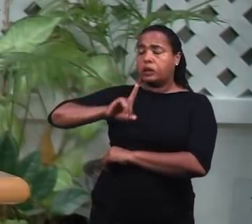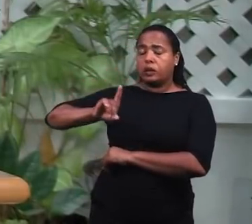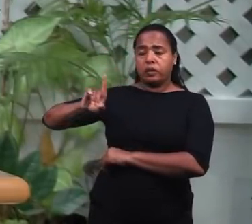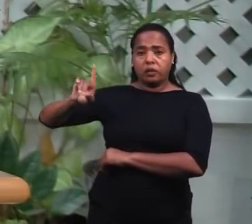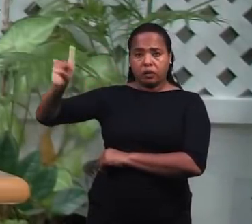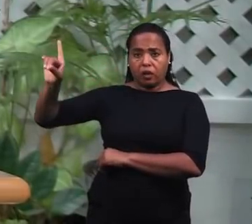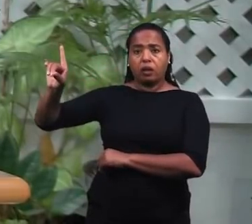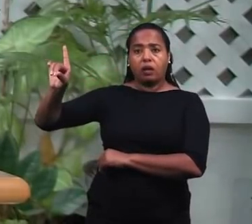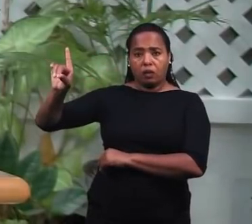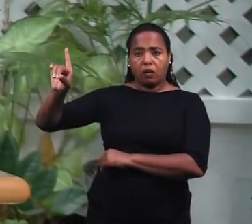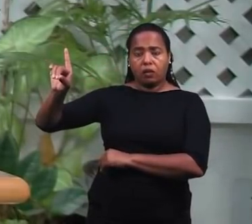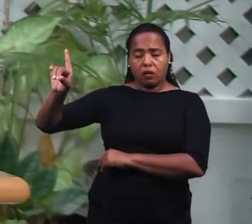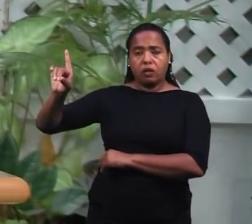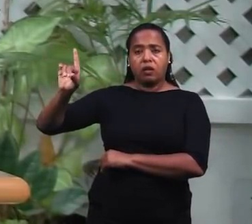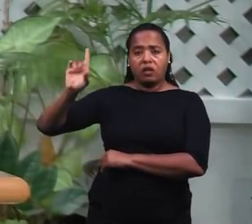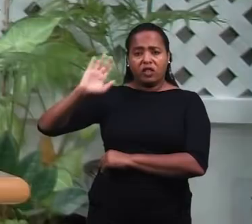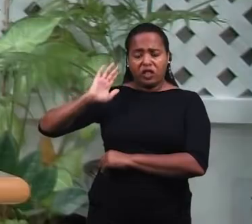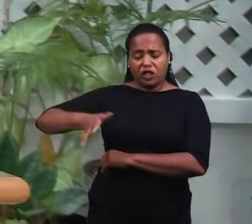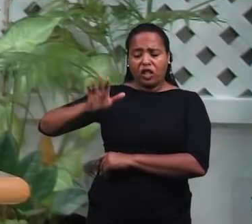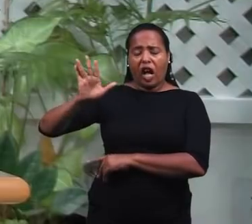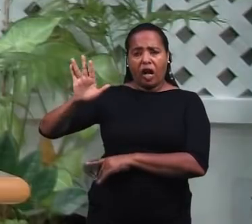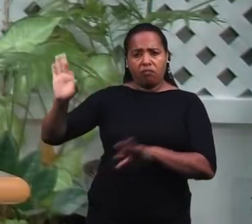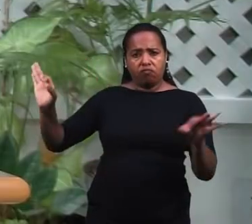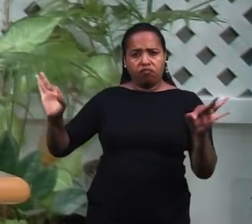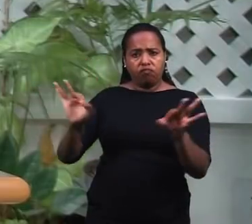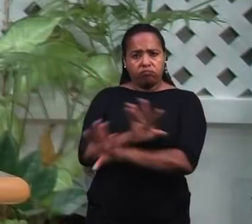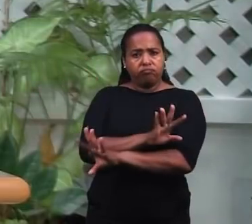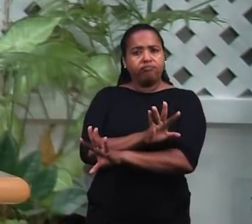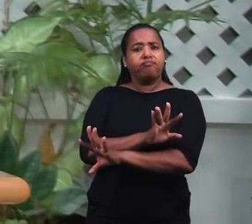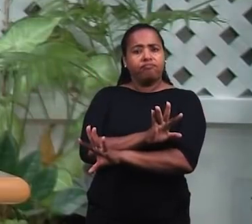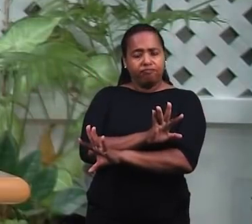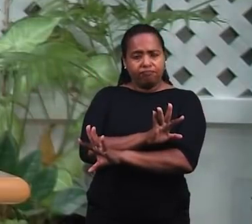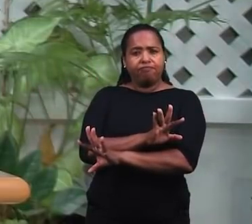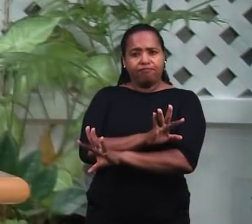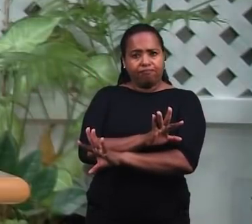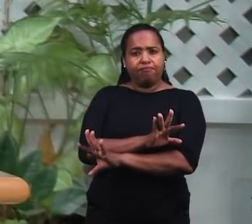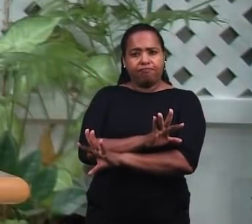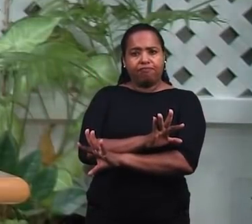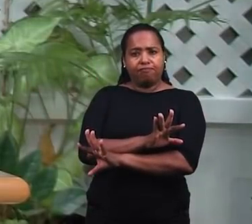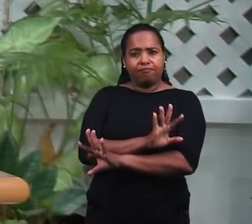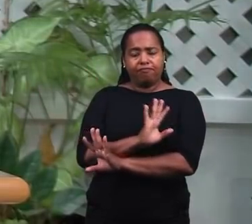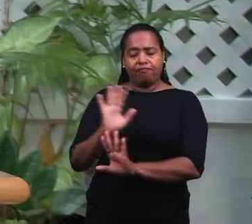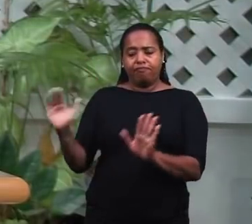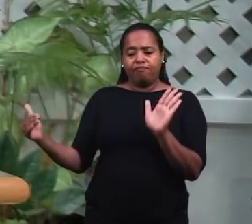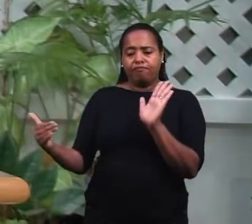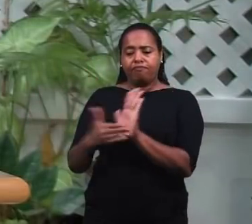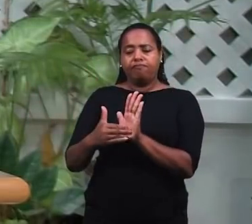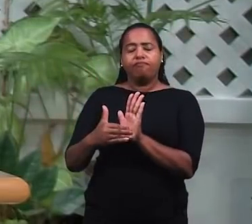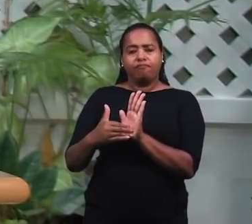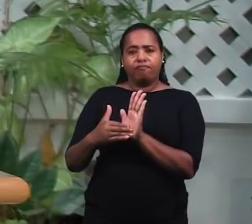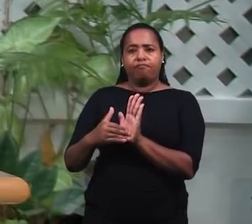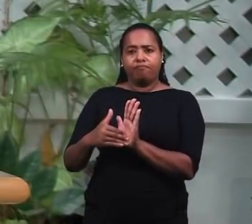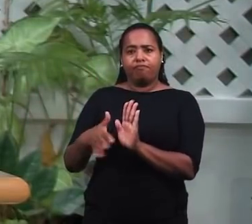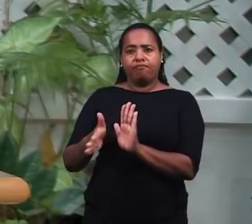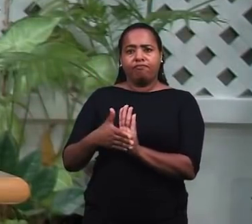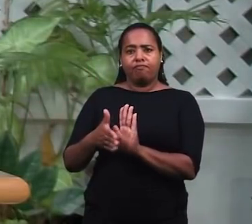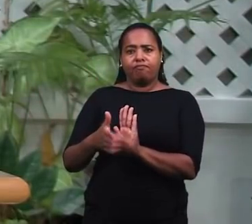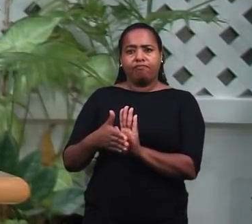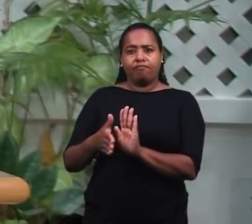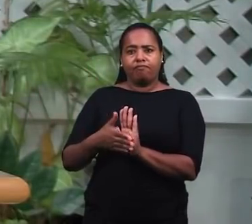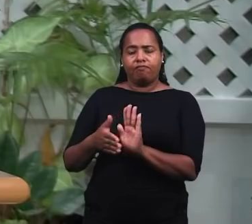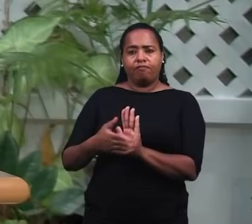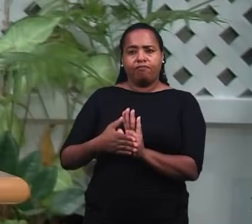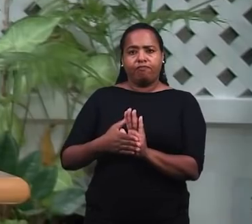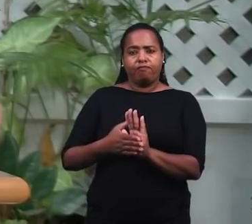Deus terá programado, já programou, o último projeto, que se chama